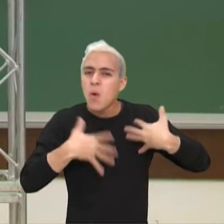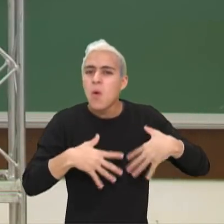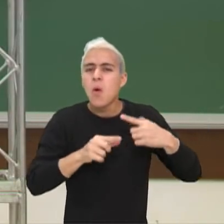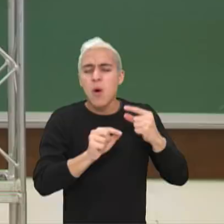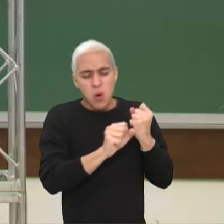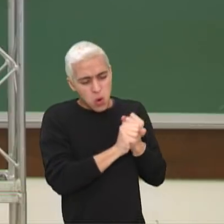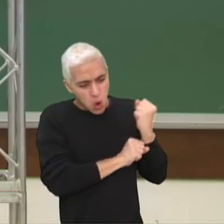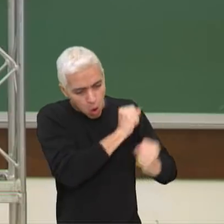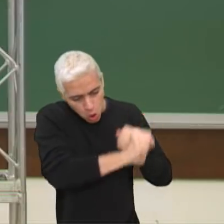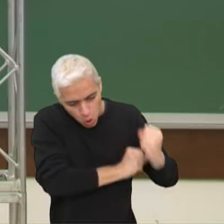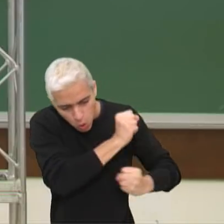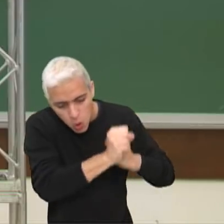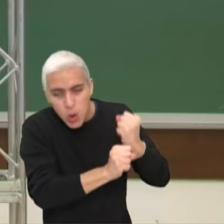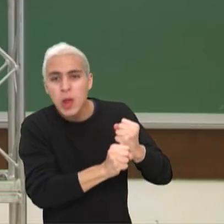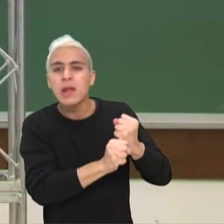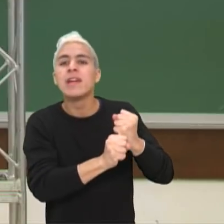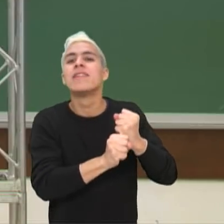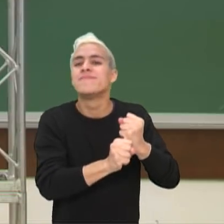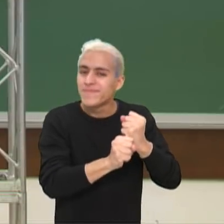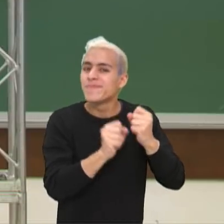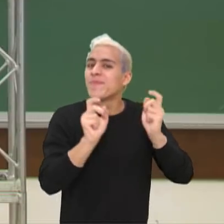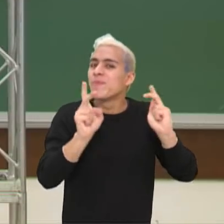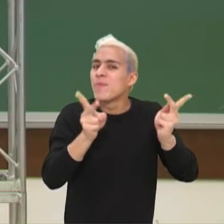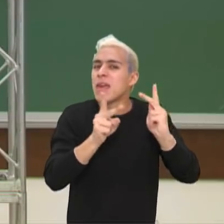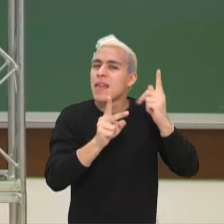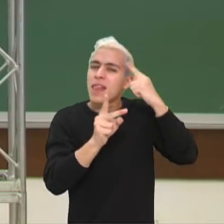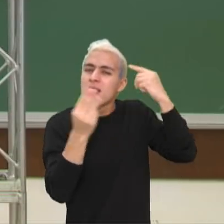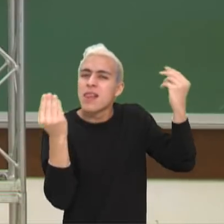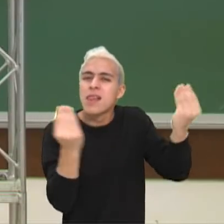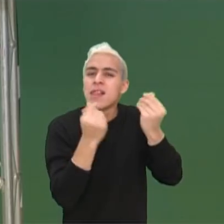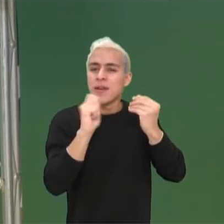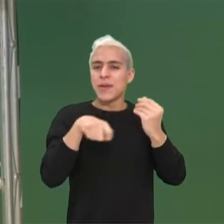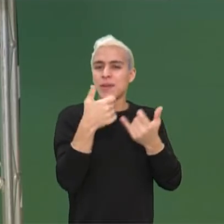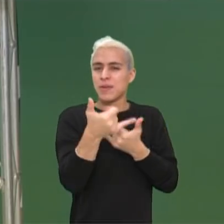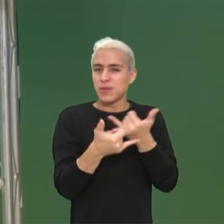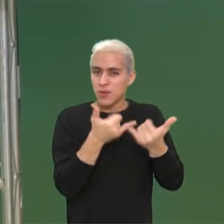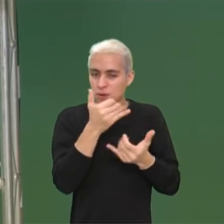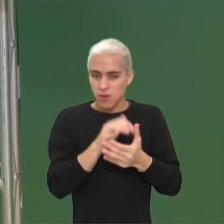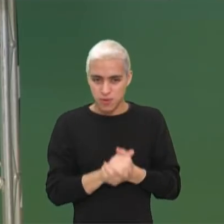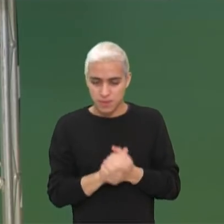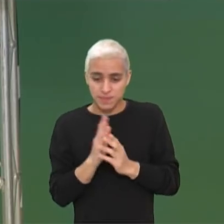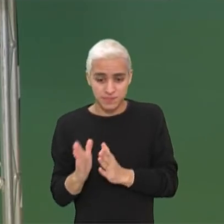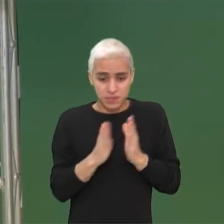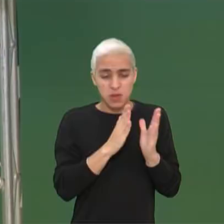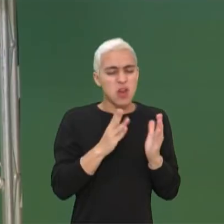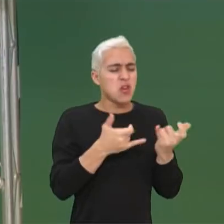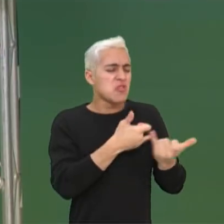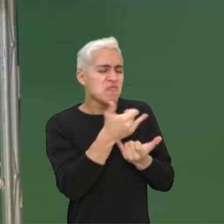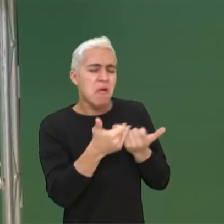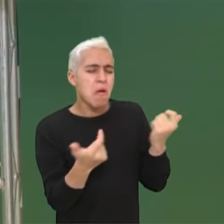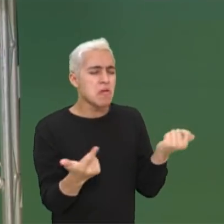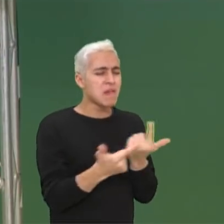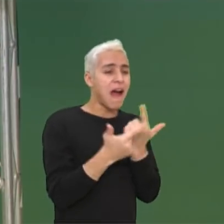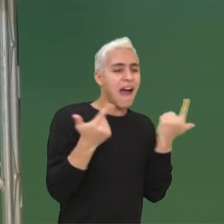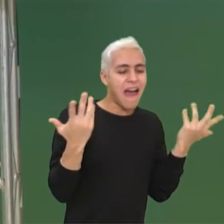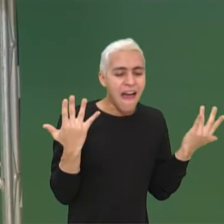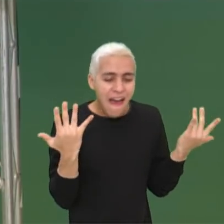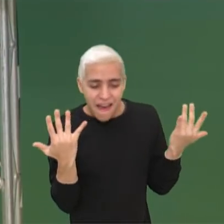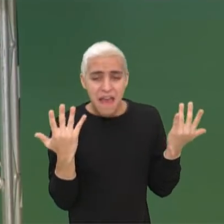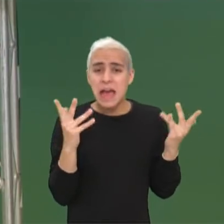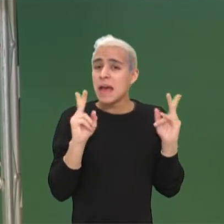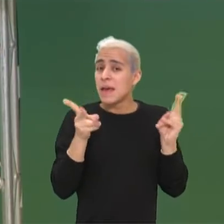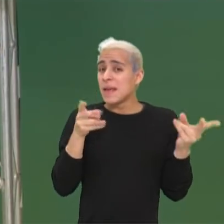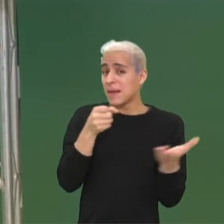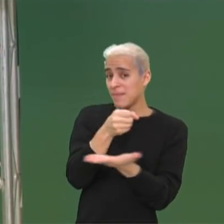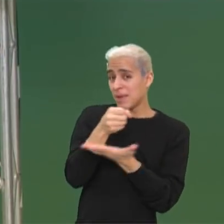quantos anos se passaram e a ideia do jogo continua a mesma. Né? Os jogos de sorte ainda também eles têm a mesma base, mas eles